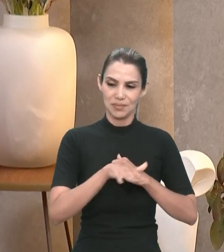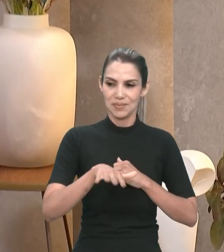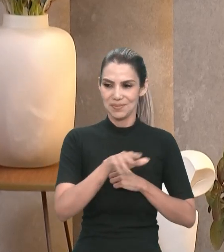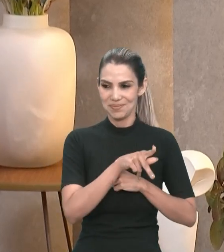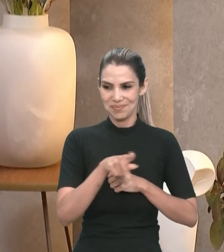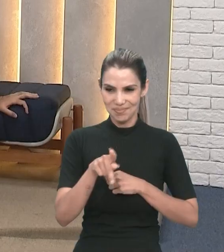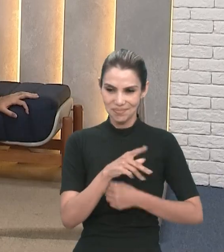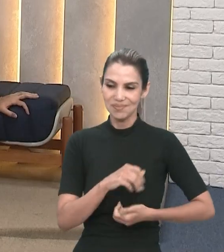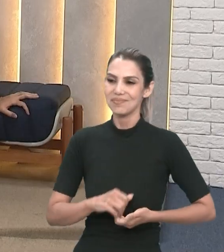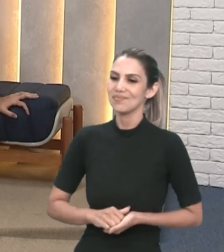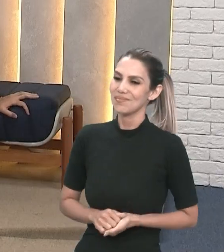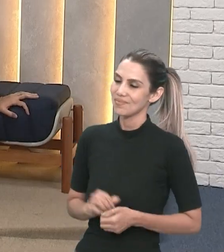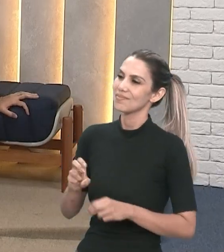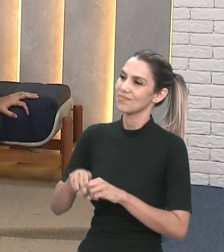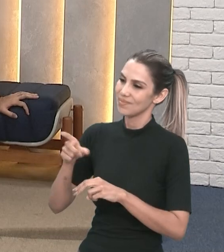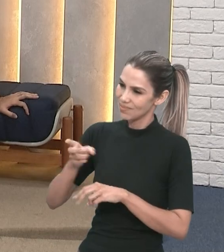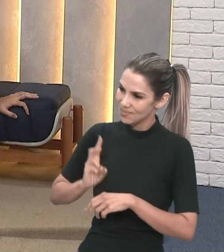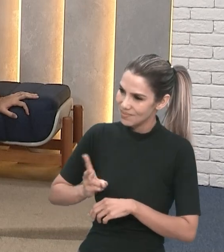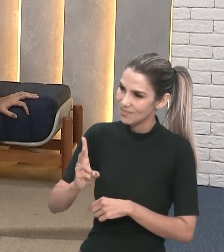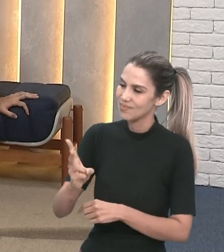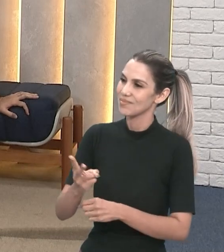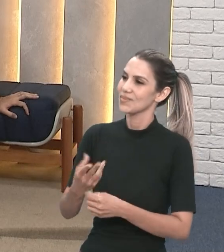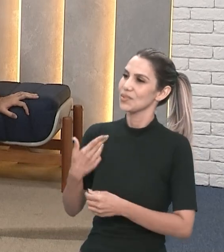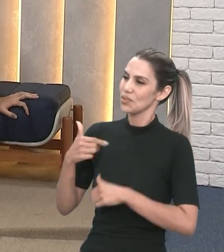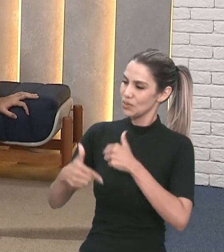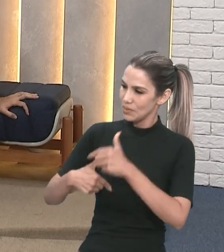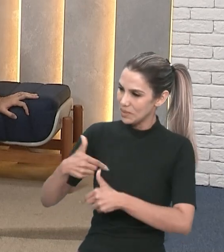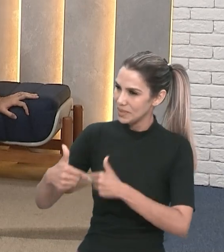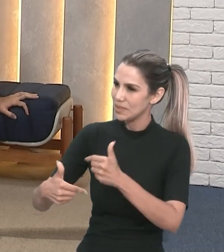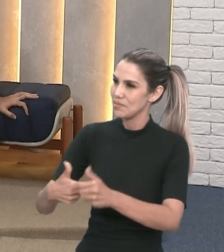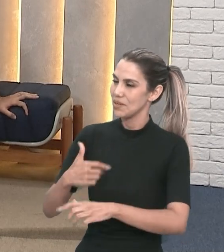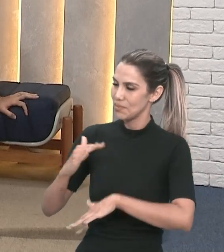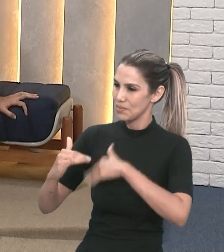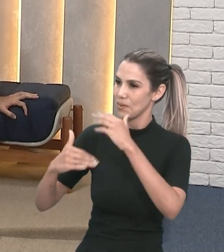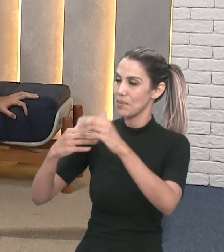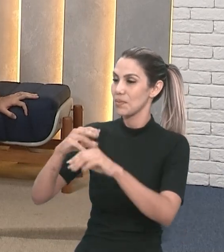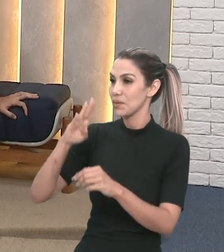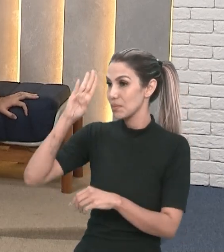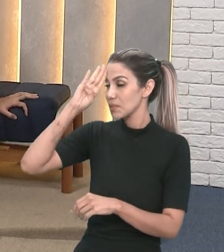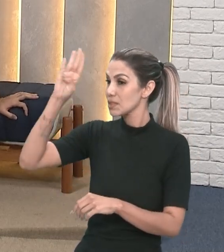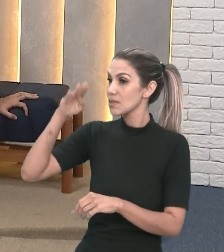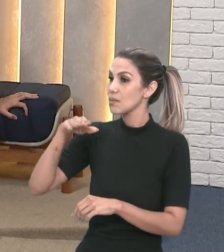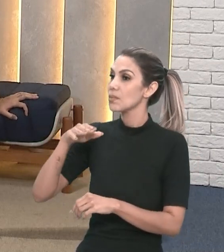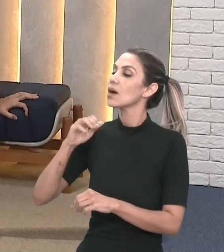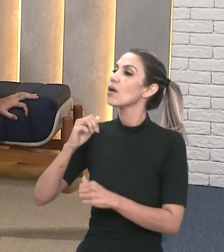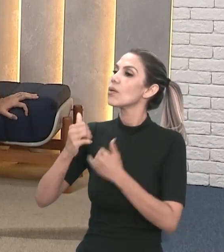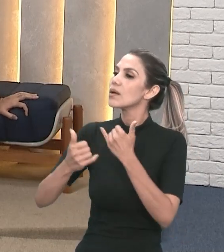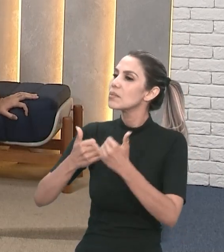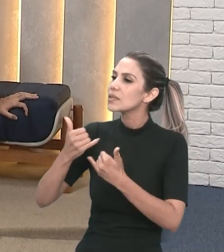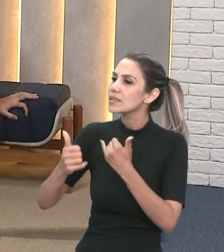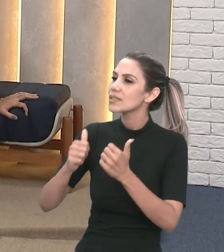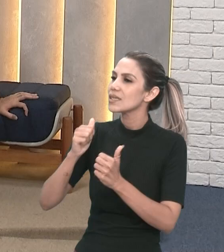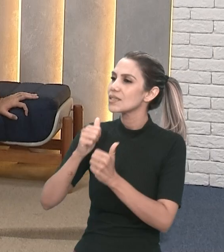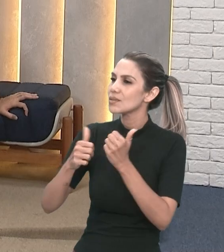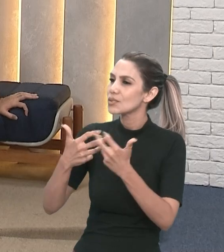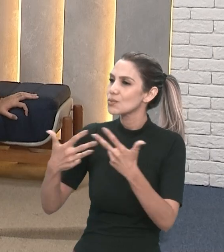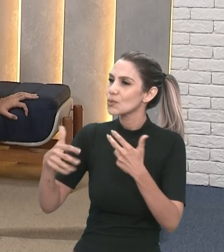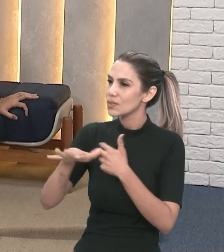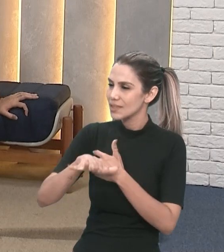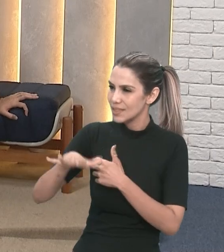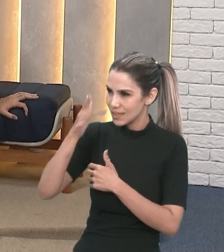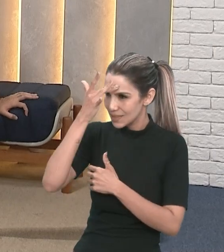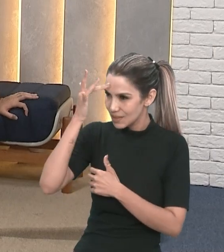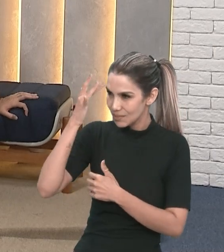isso que permanece por aqui desenvolvendo tantos trabalhos, principalmente os jogos da saúde mental, né, professor? Tá aí outro aspecto importante que